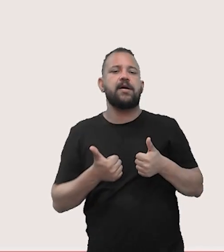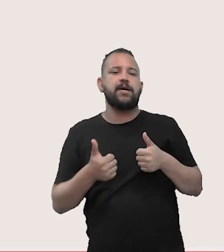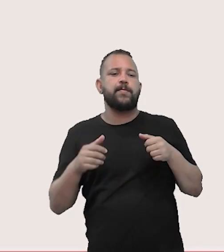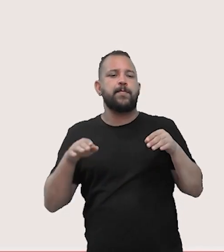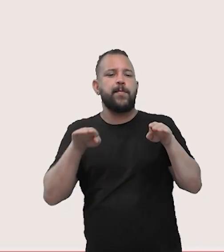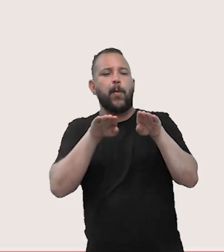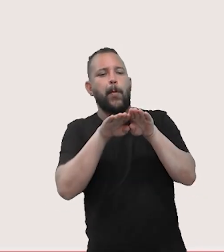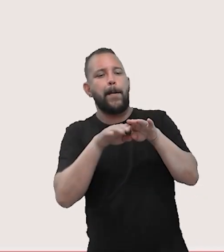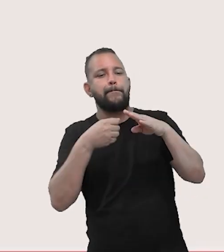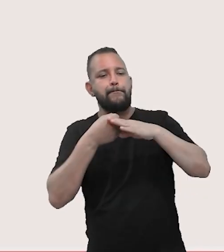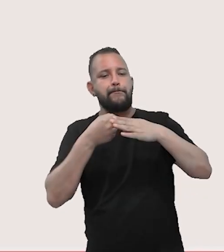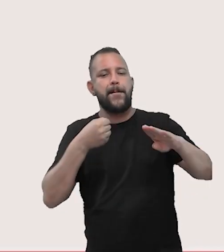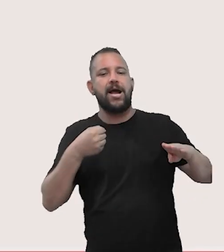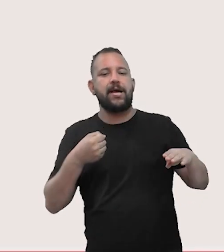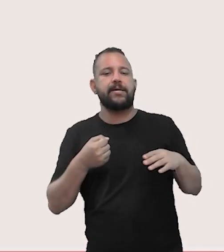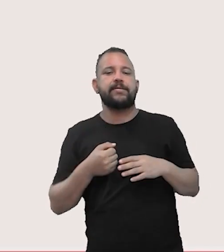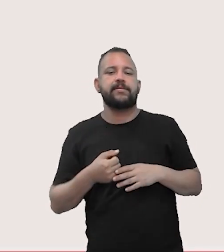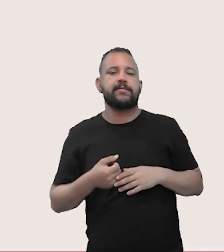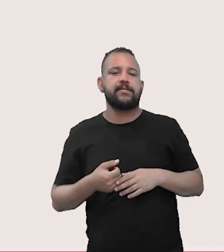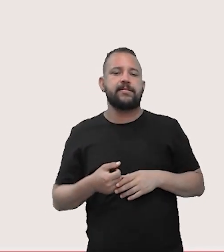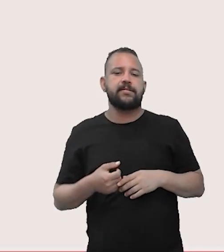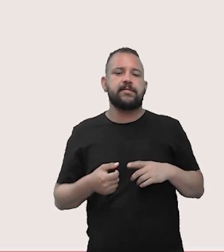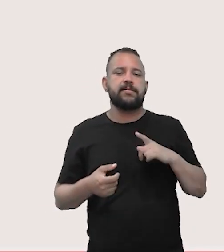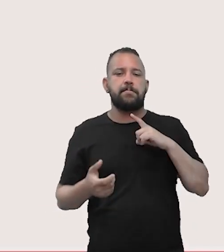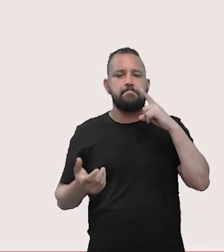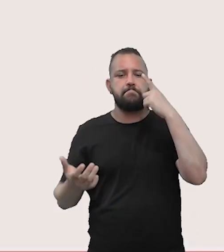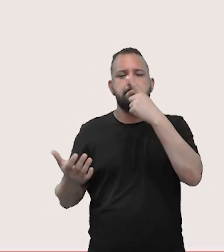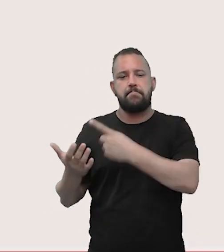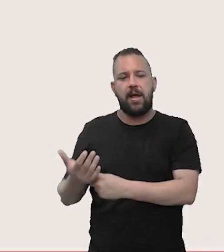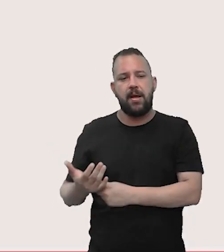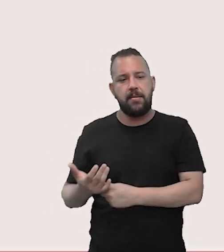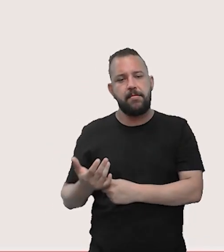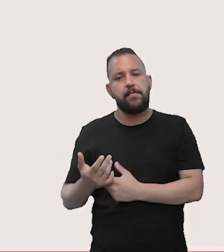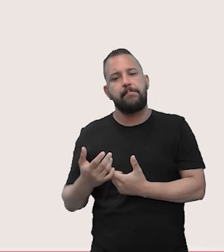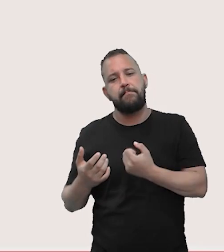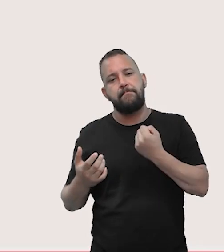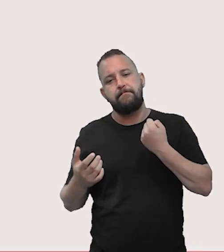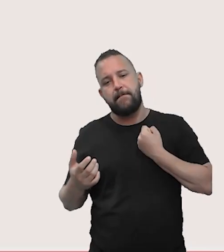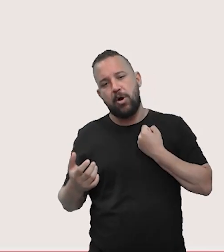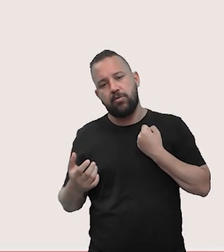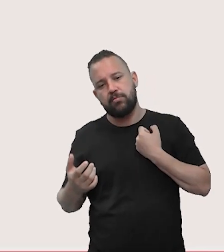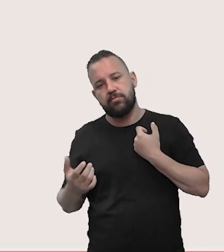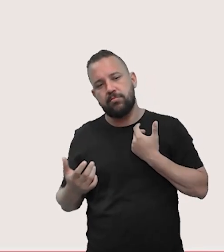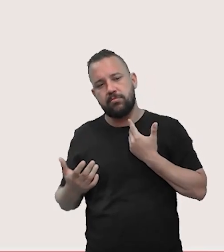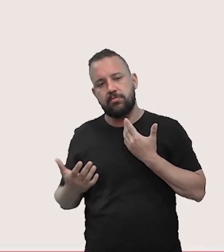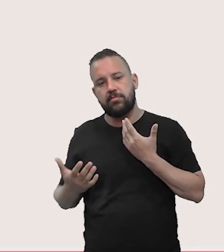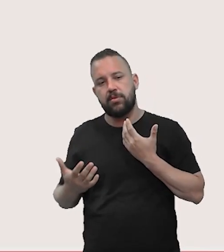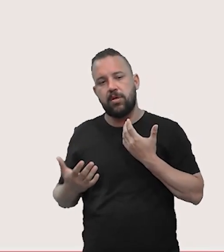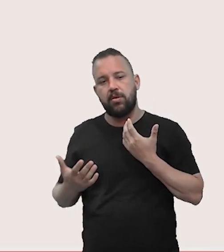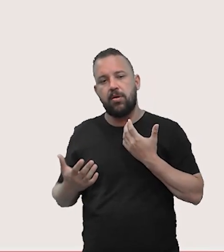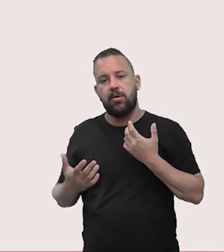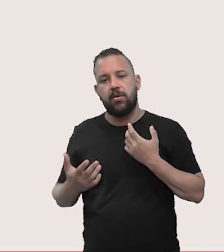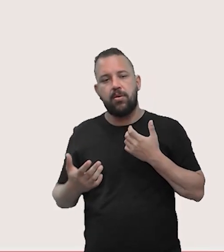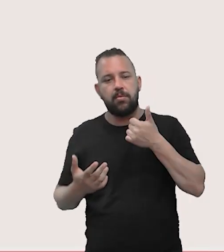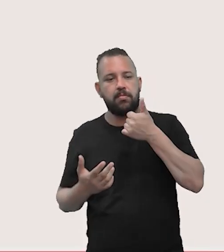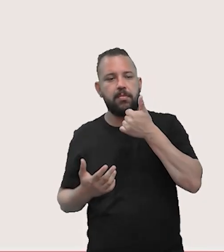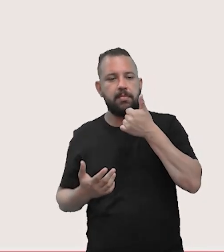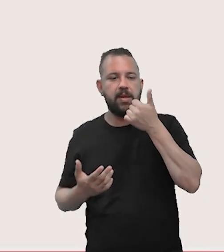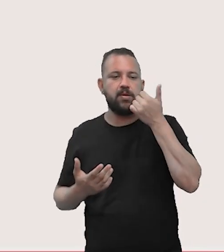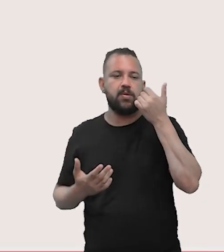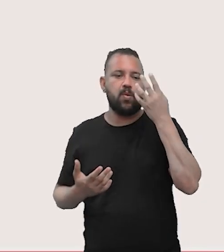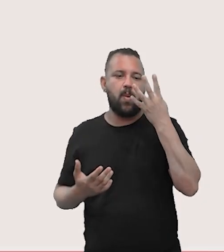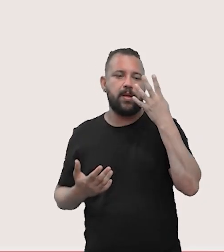média. No quadro estão registradas as pontuações desses 5 jogadores nos 4 primeiros jogos